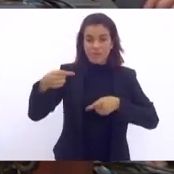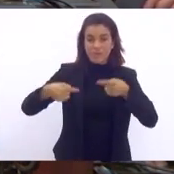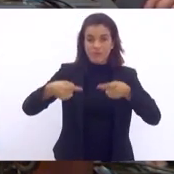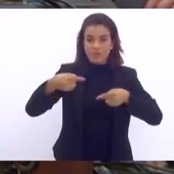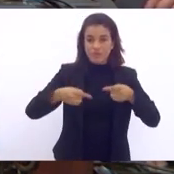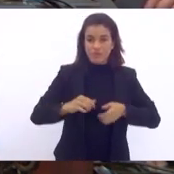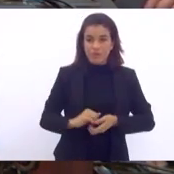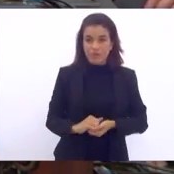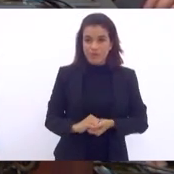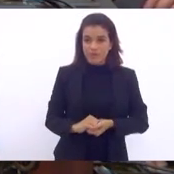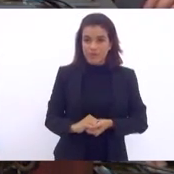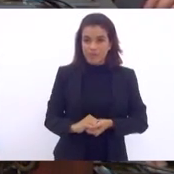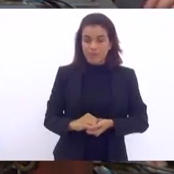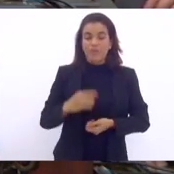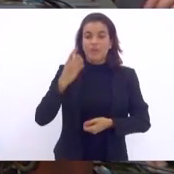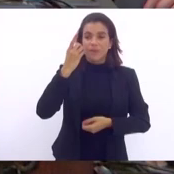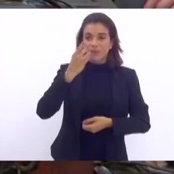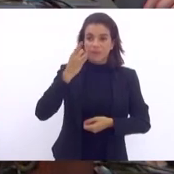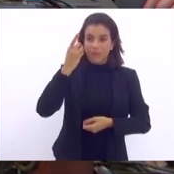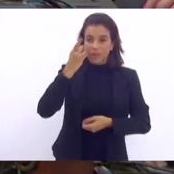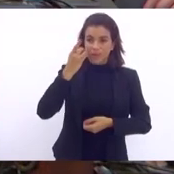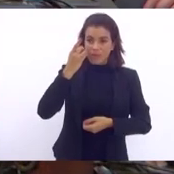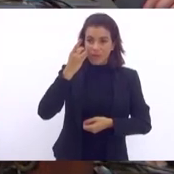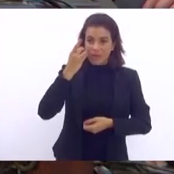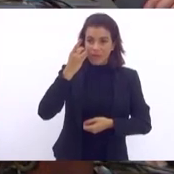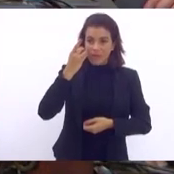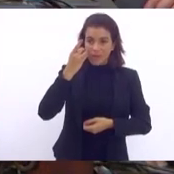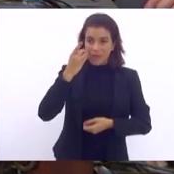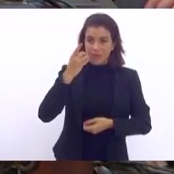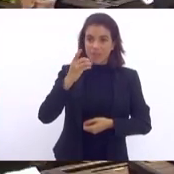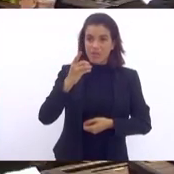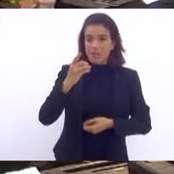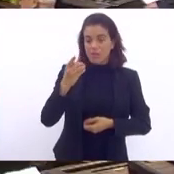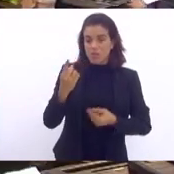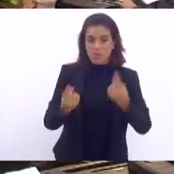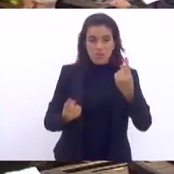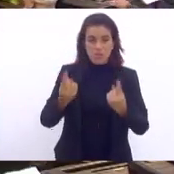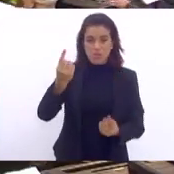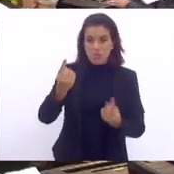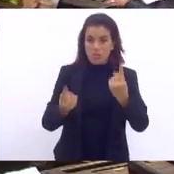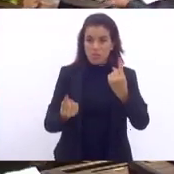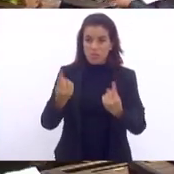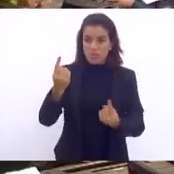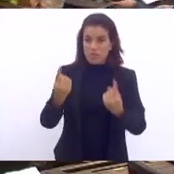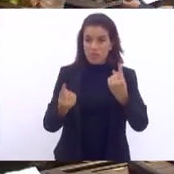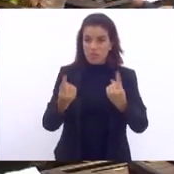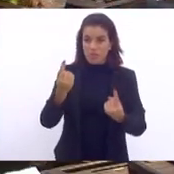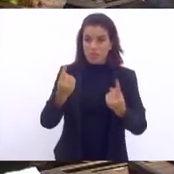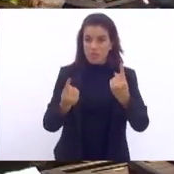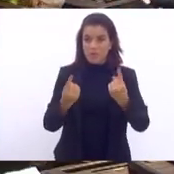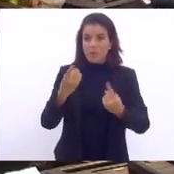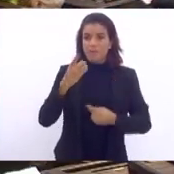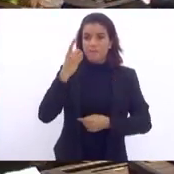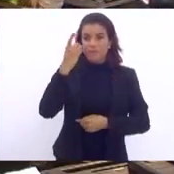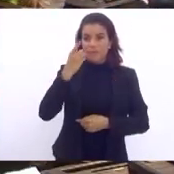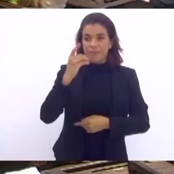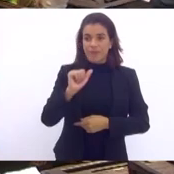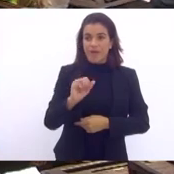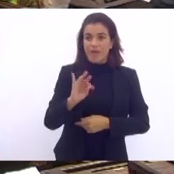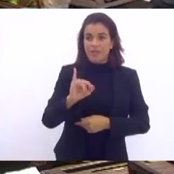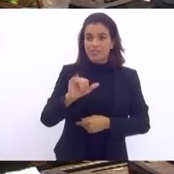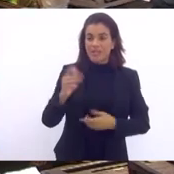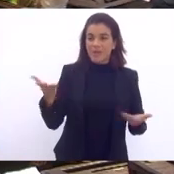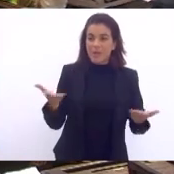deputado Átila, qualquer um dos dois. Átila Nunes, nosso aniversariante. Senhor